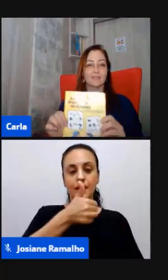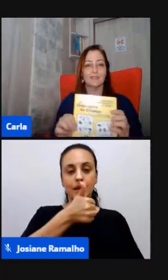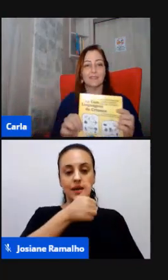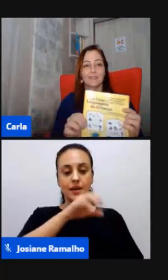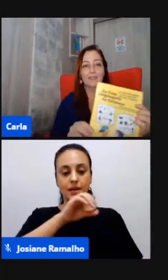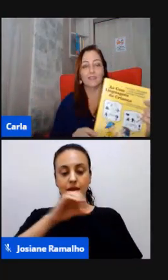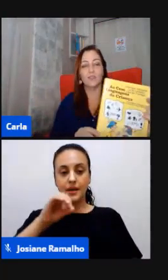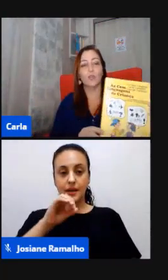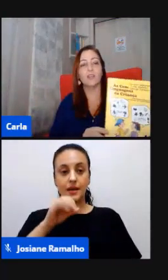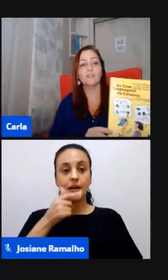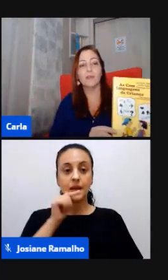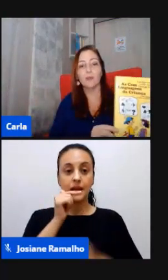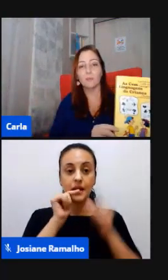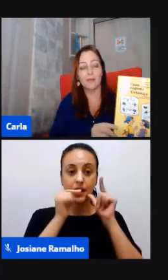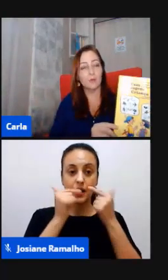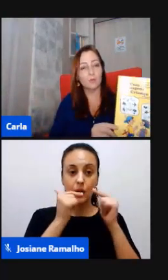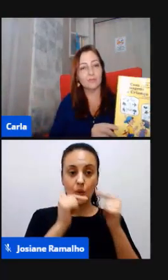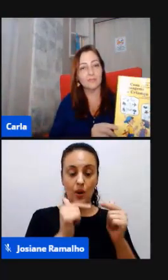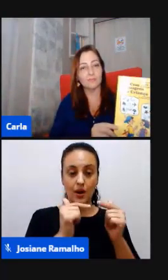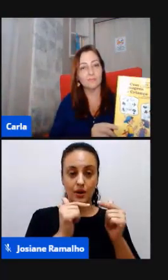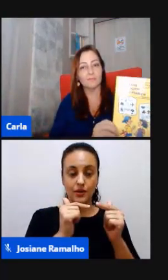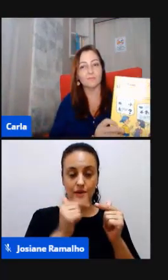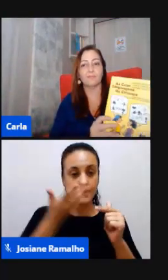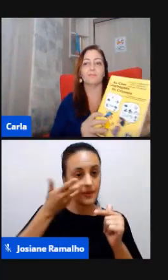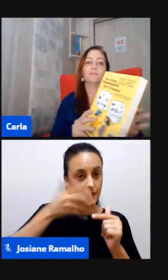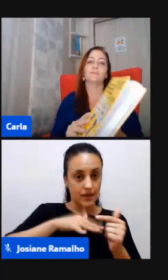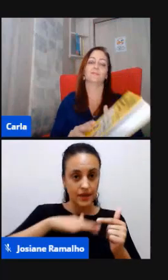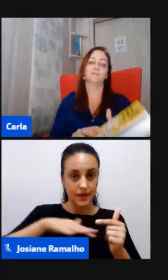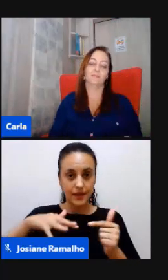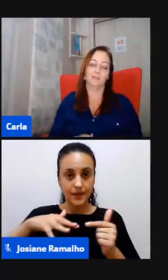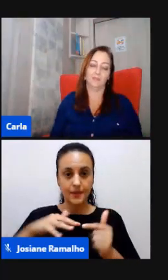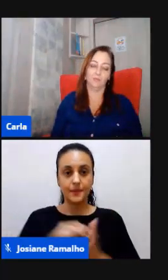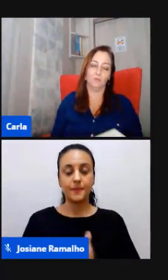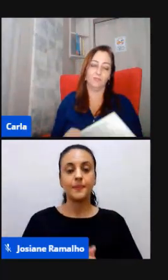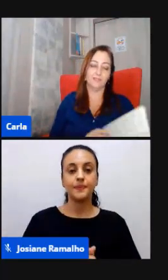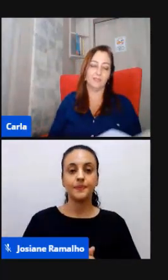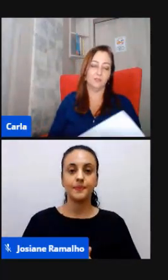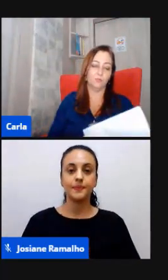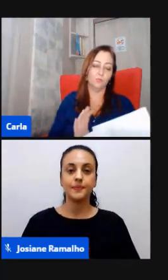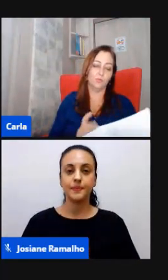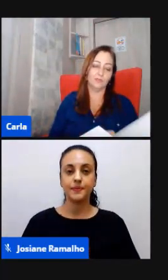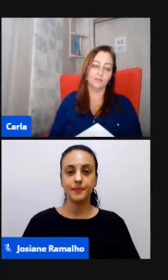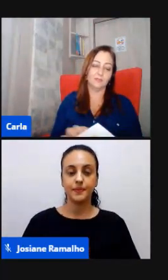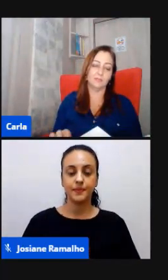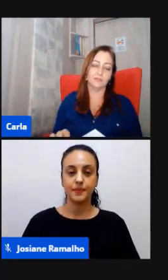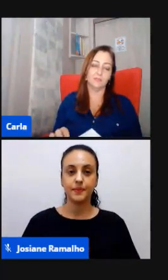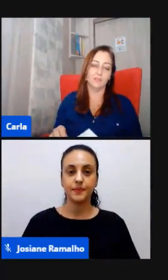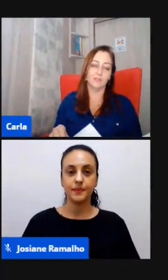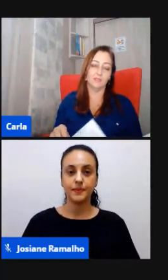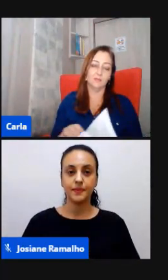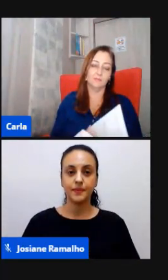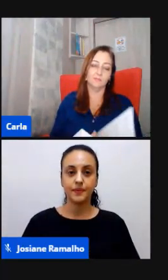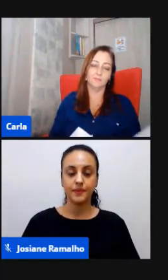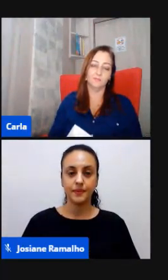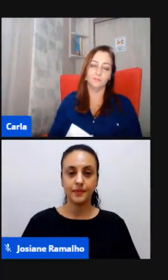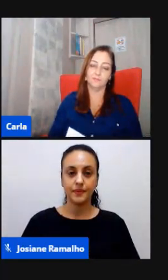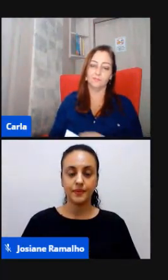Crianças, de Loris Malaguzzi. Vou fazer a leitura